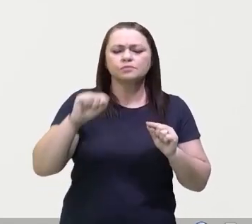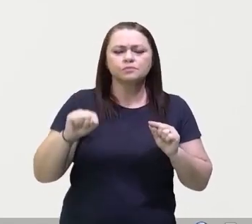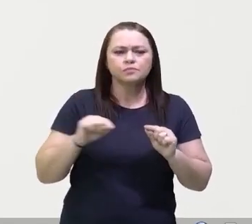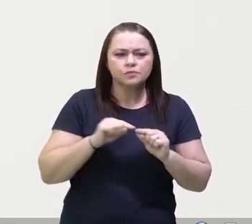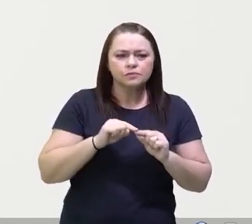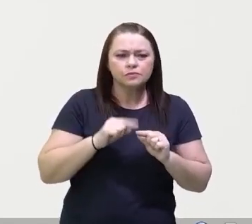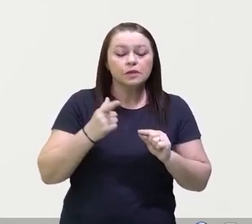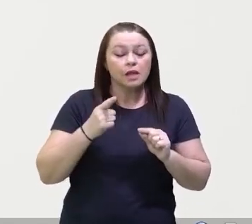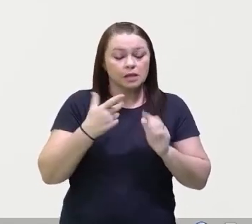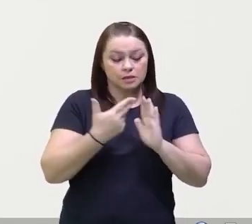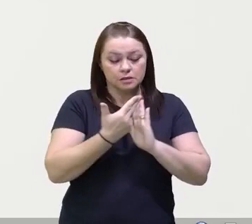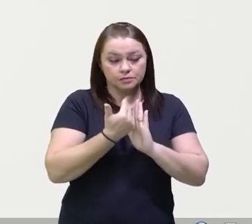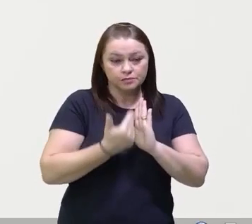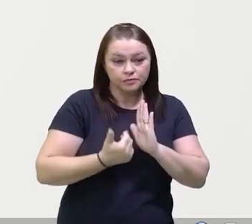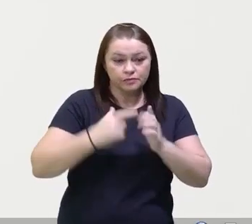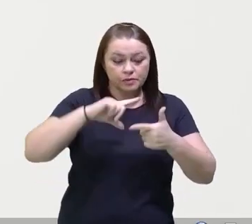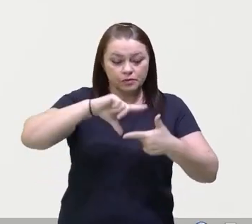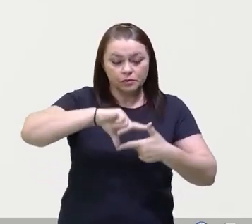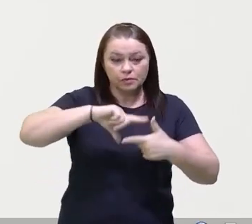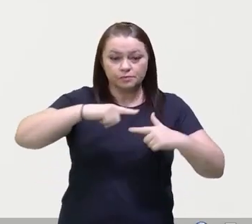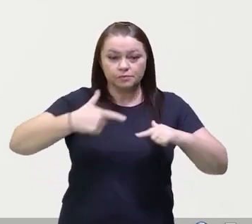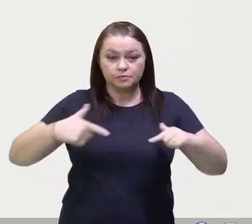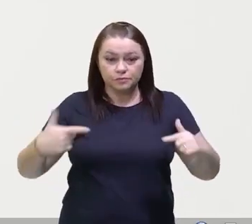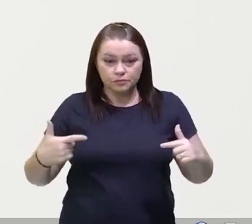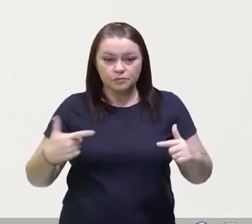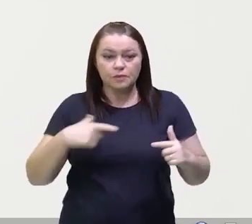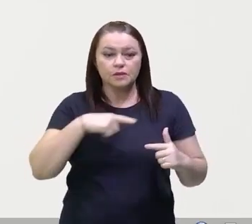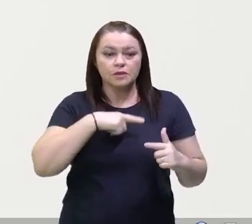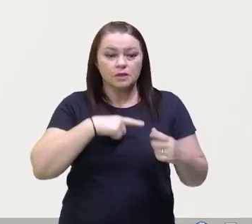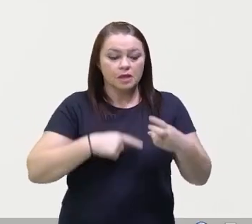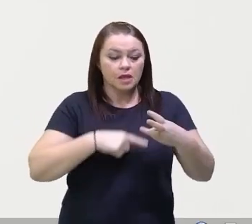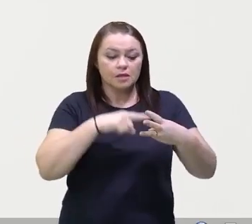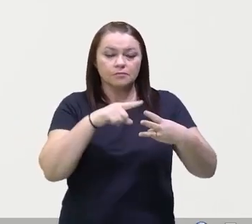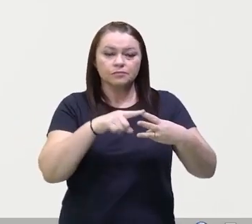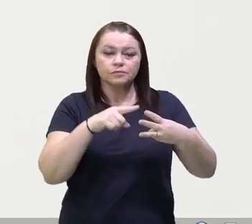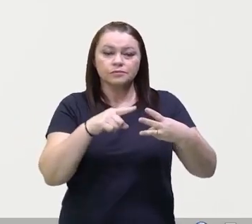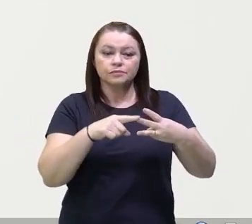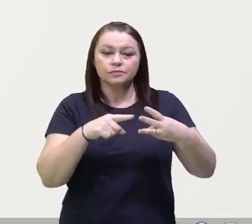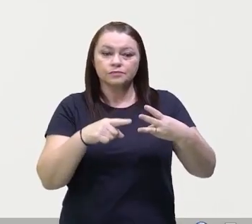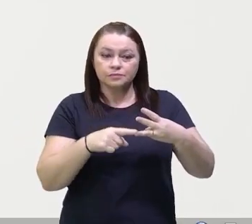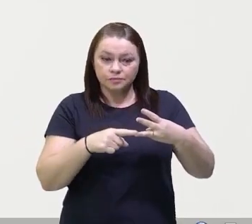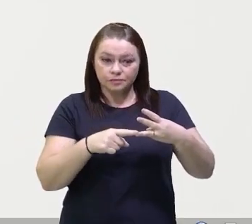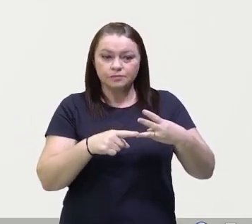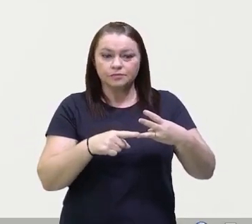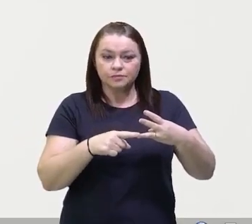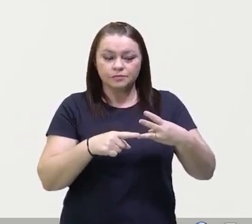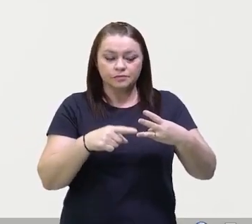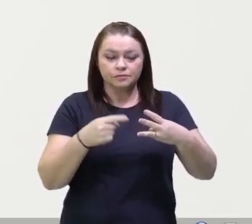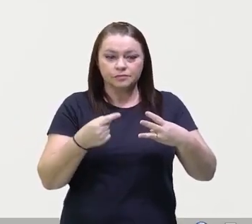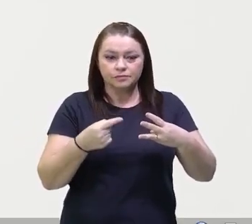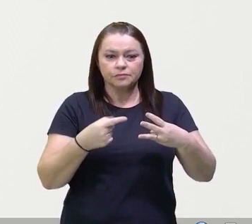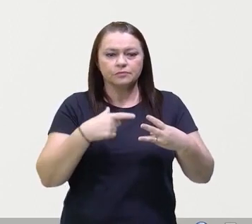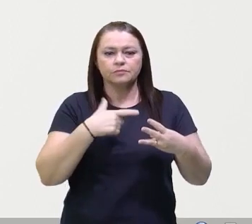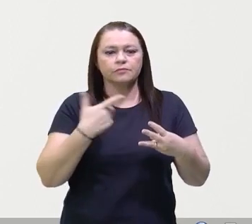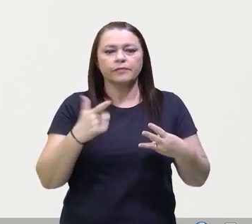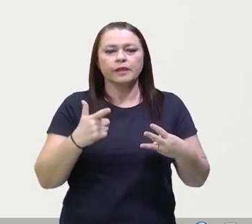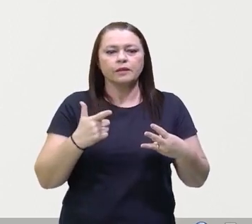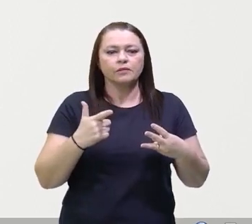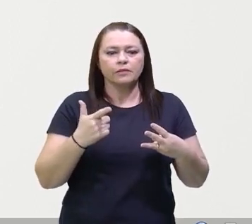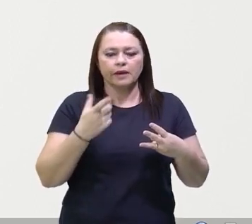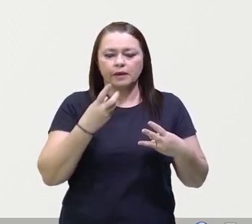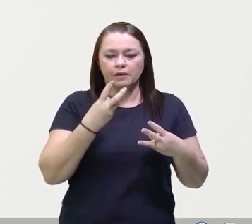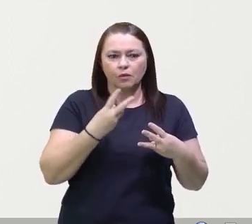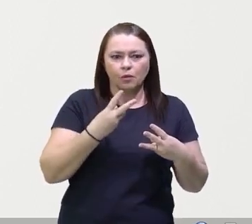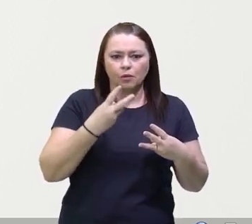figuras geométricas formadas por três segmentos. Tá certo, gente? Não existe triângulo com menos de